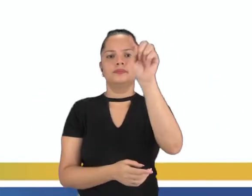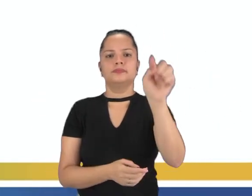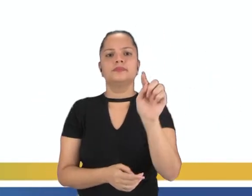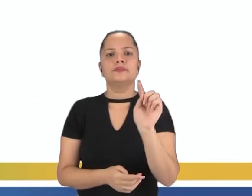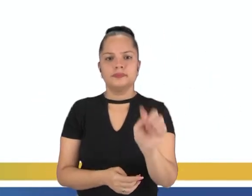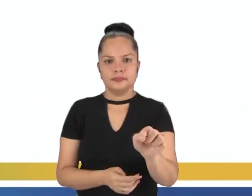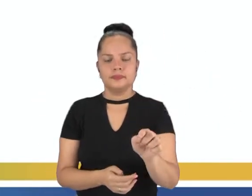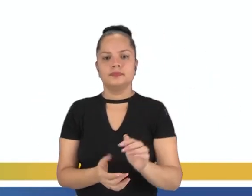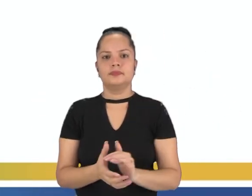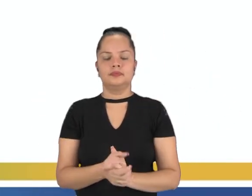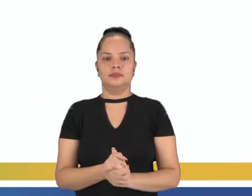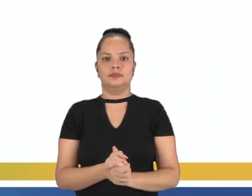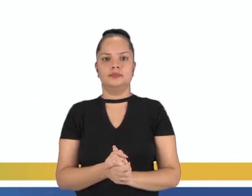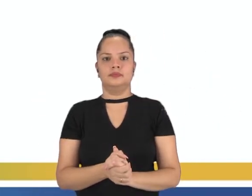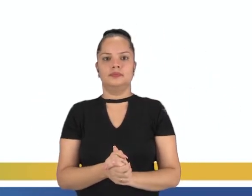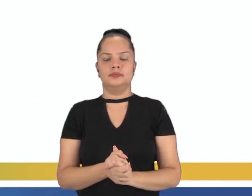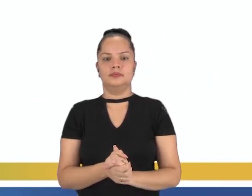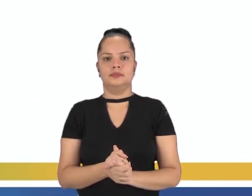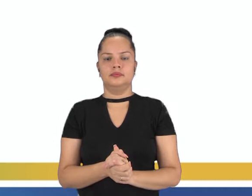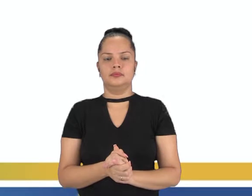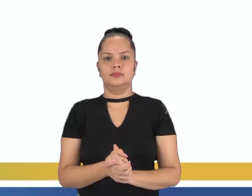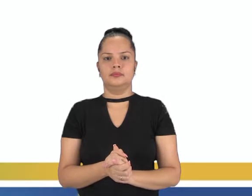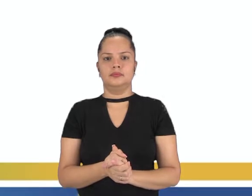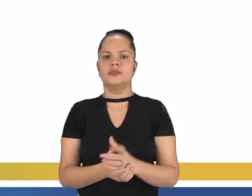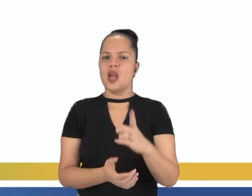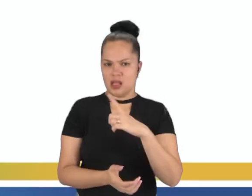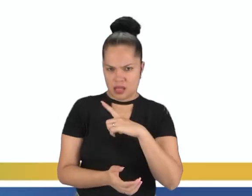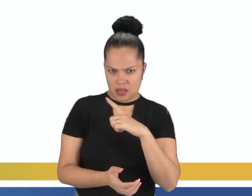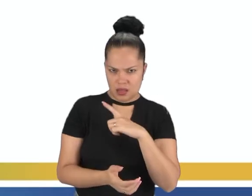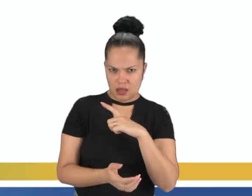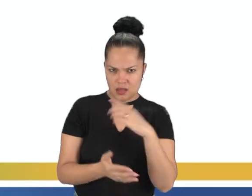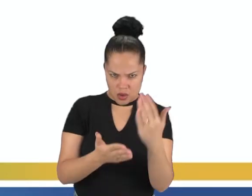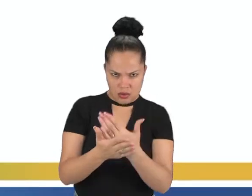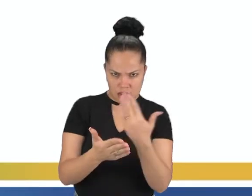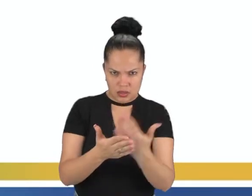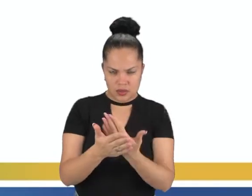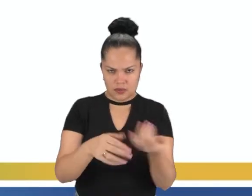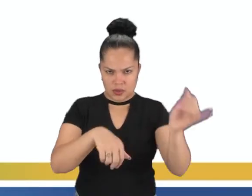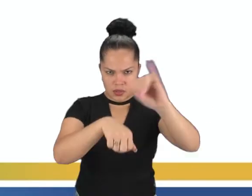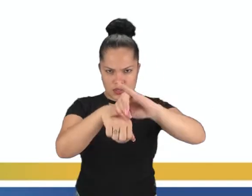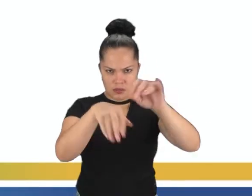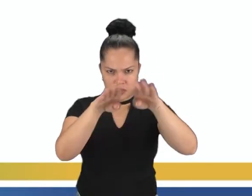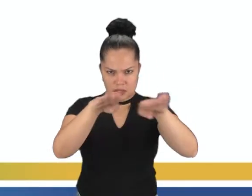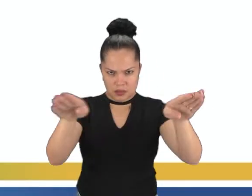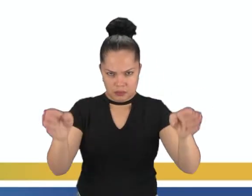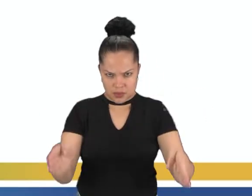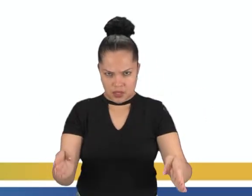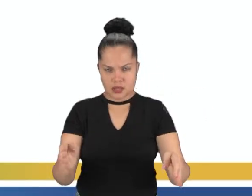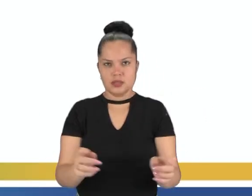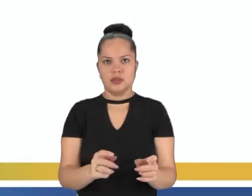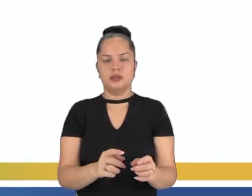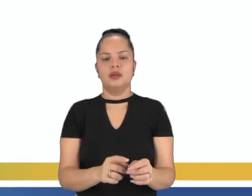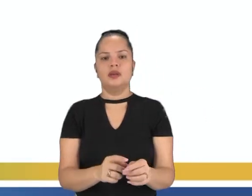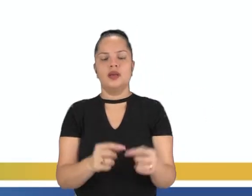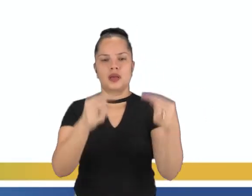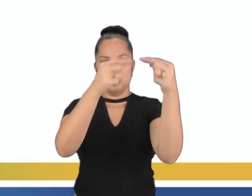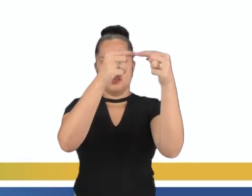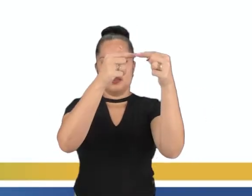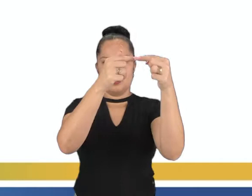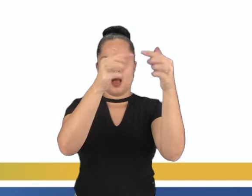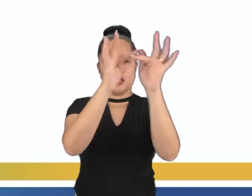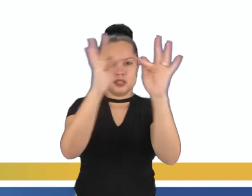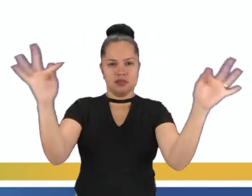a book on the table? Há um livro sobre a mesa? Okay? Então, só para vocês verem aí, relembrarem, na verdade,